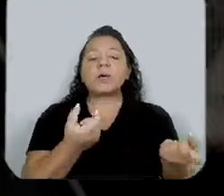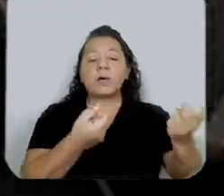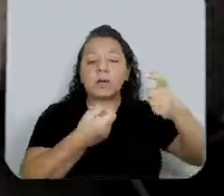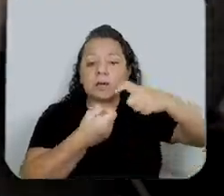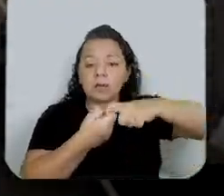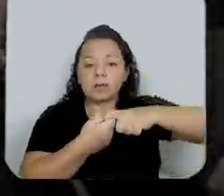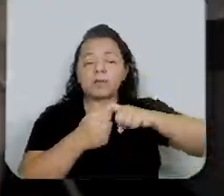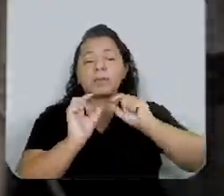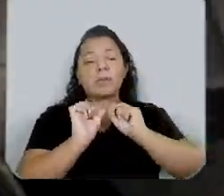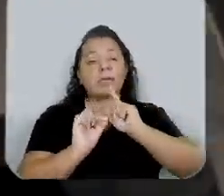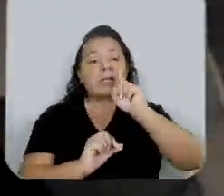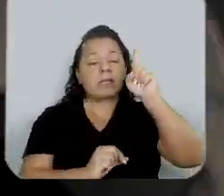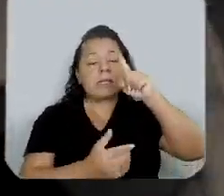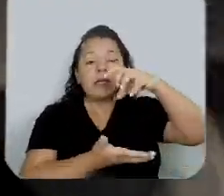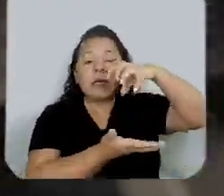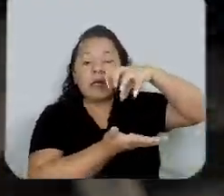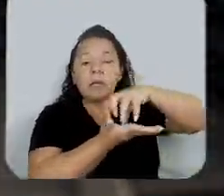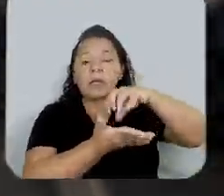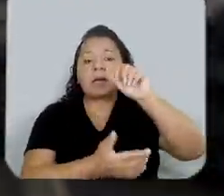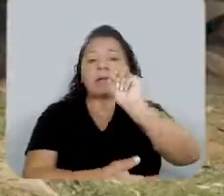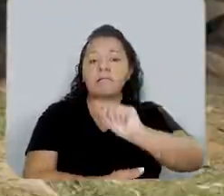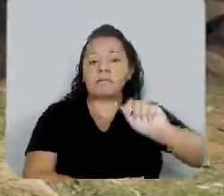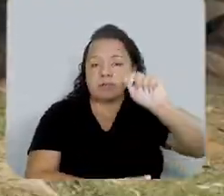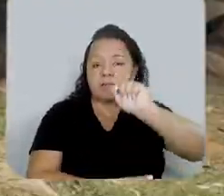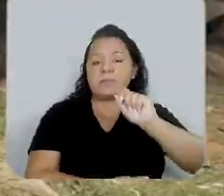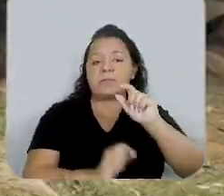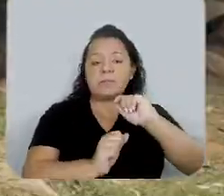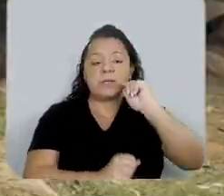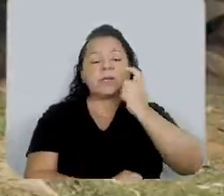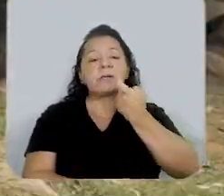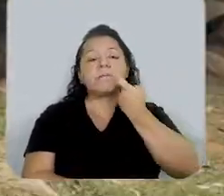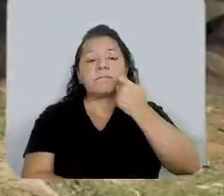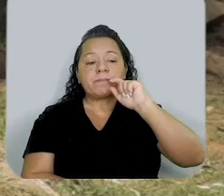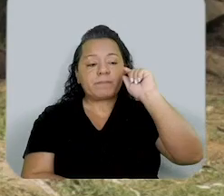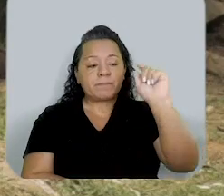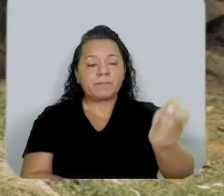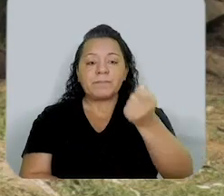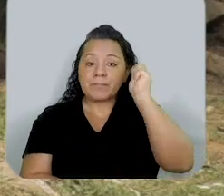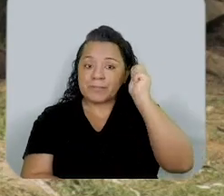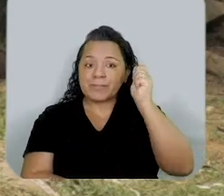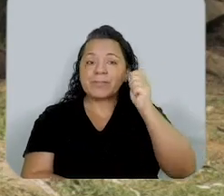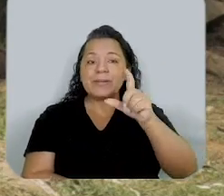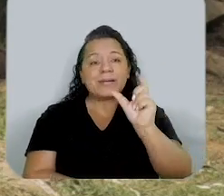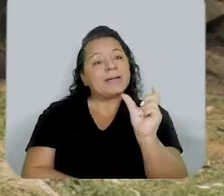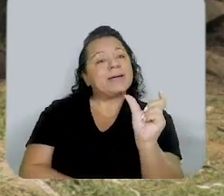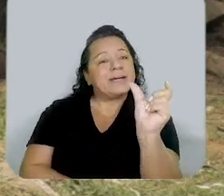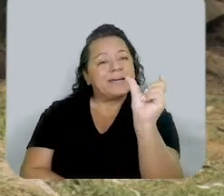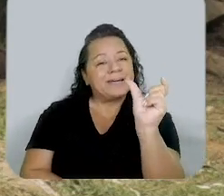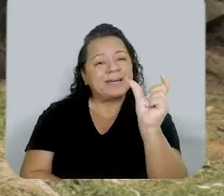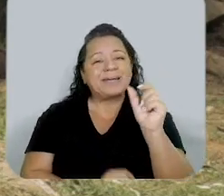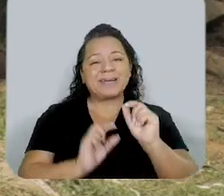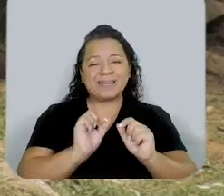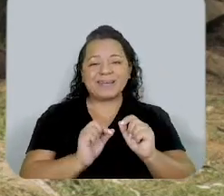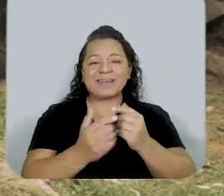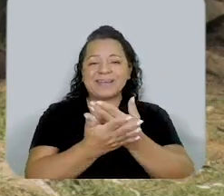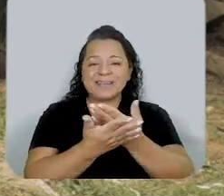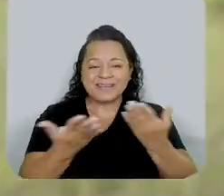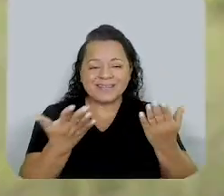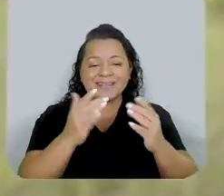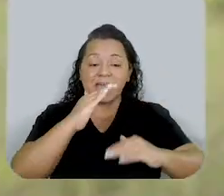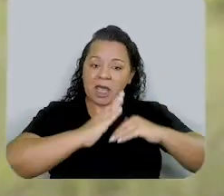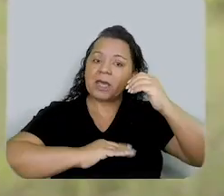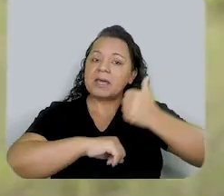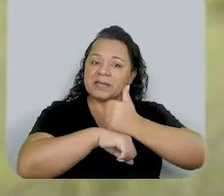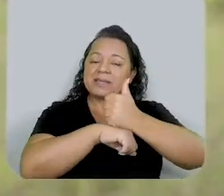profissional. Não sei se o caboclo manja mesmo, mas carteira tem de profissional. Né?